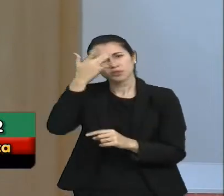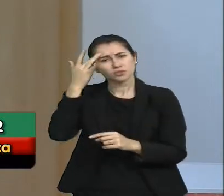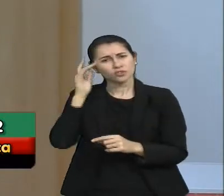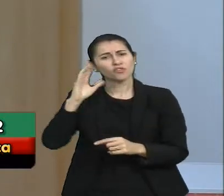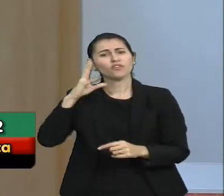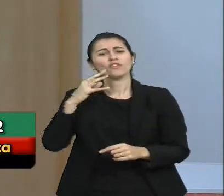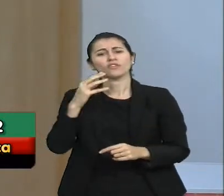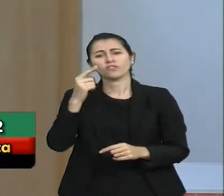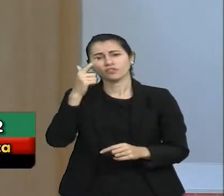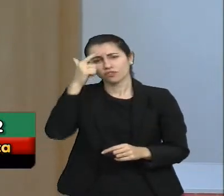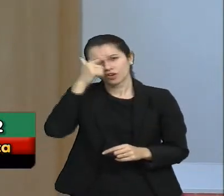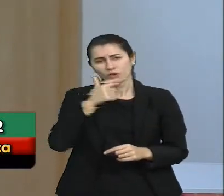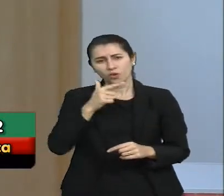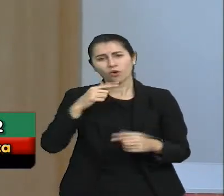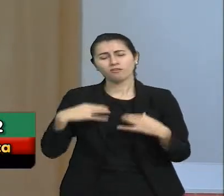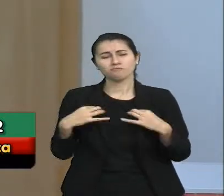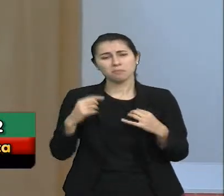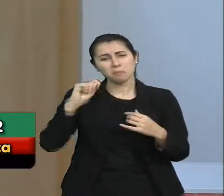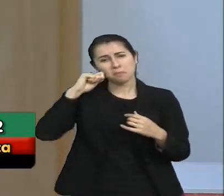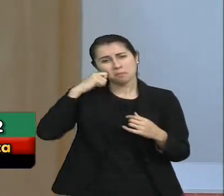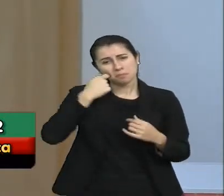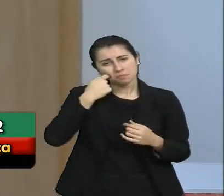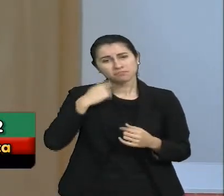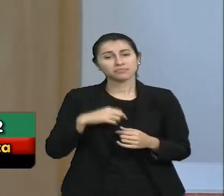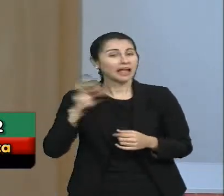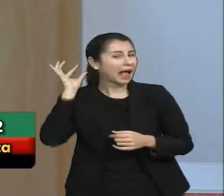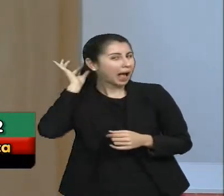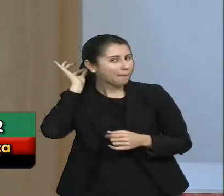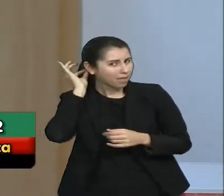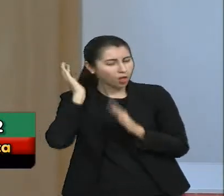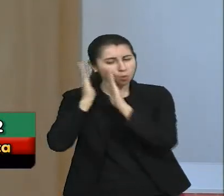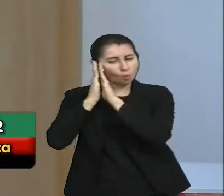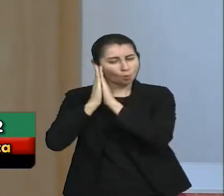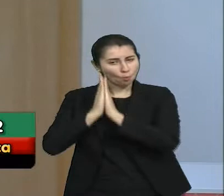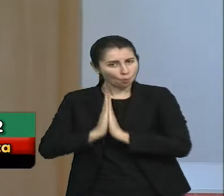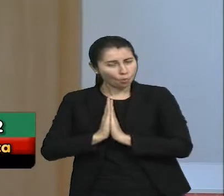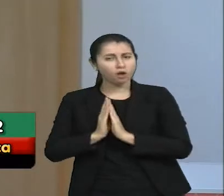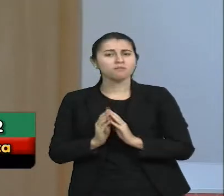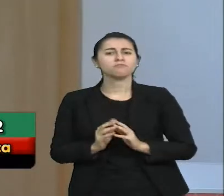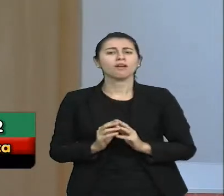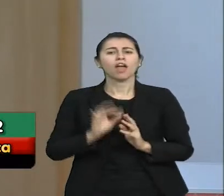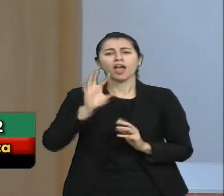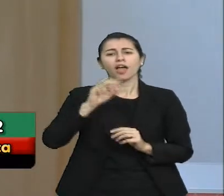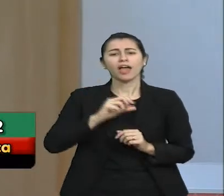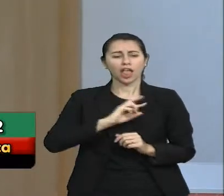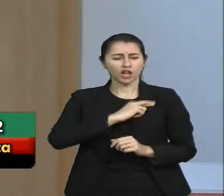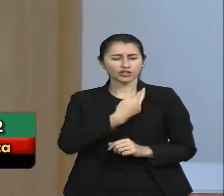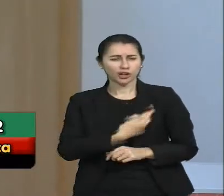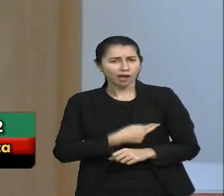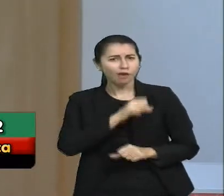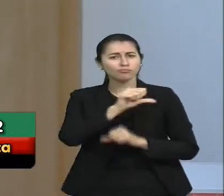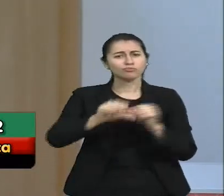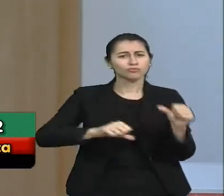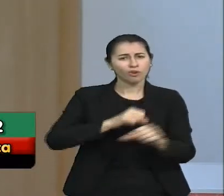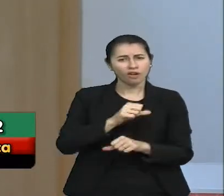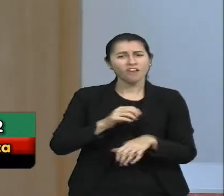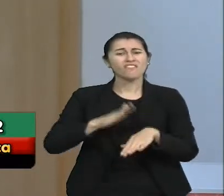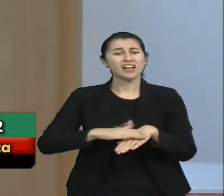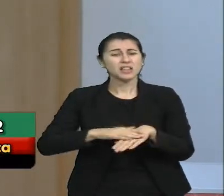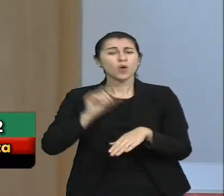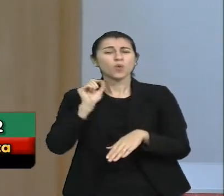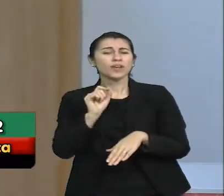eles tentam se embranquecer, alisando o cabelo, mudando de religião, fazendo algo que não o representa de